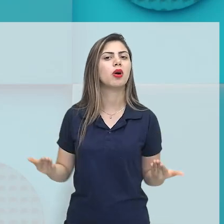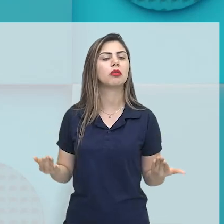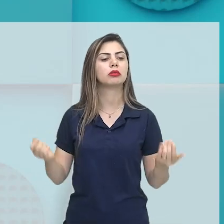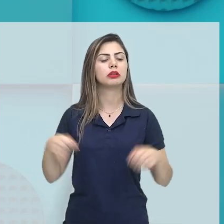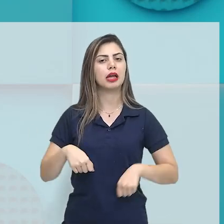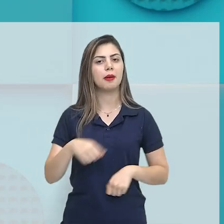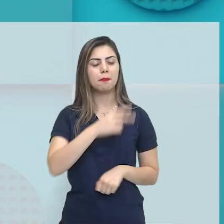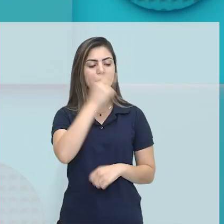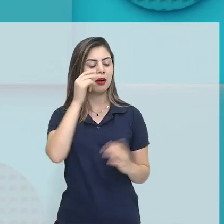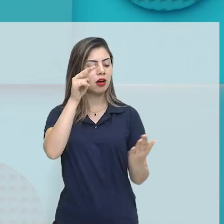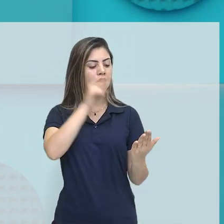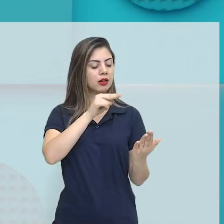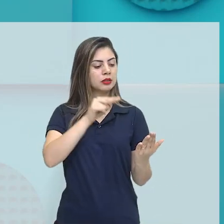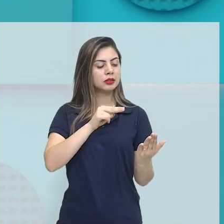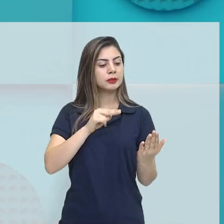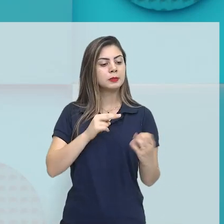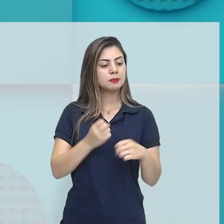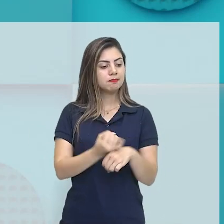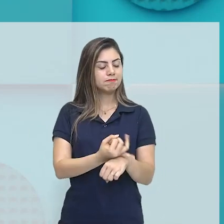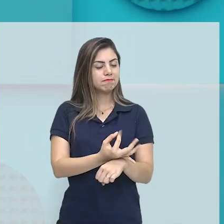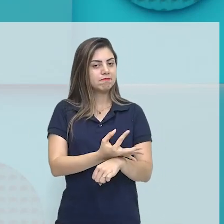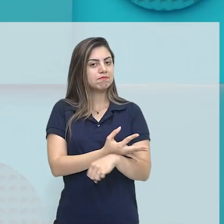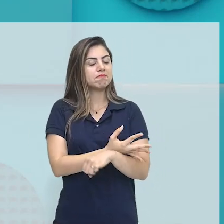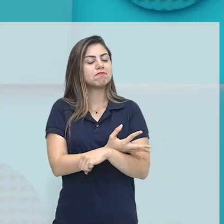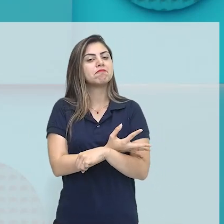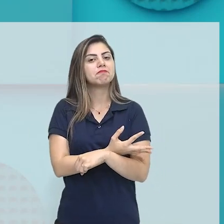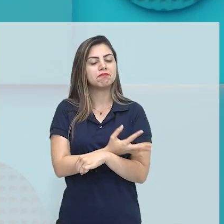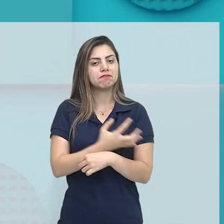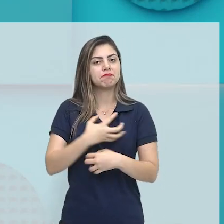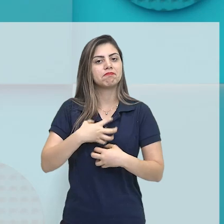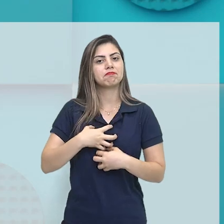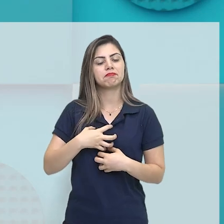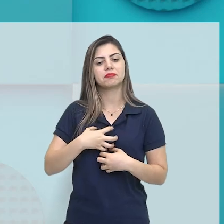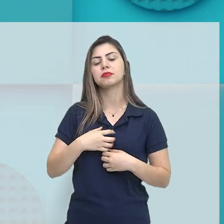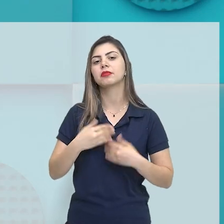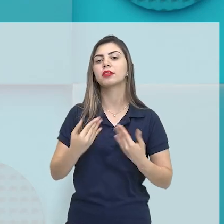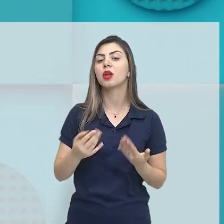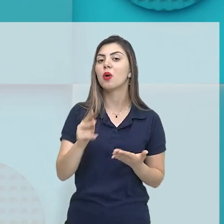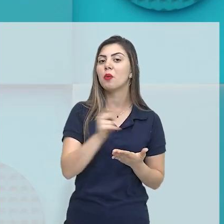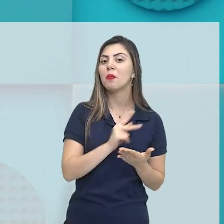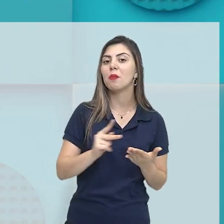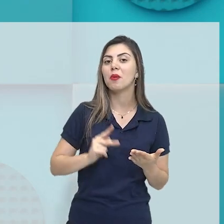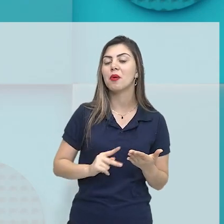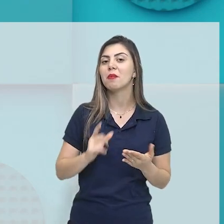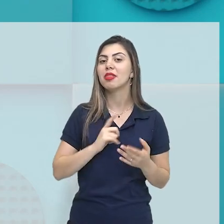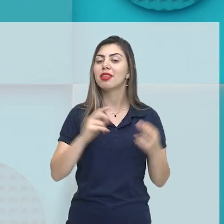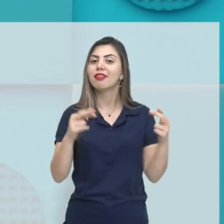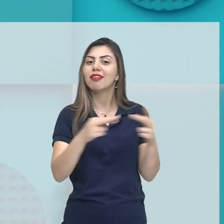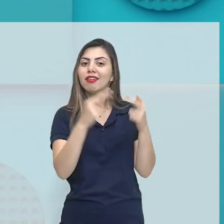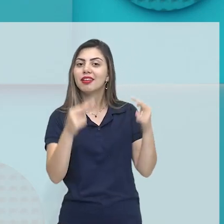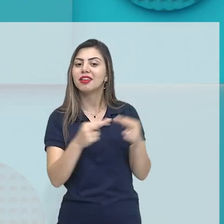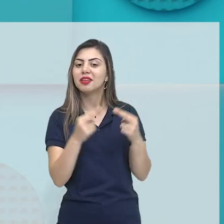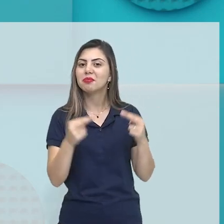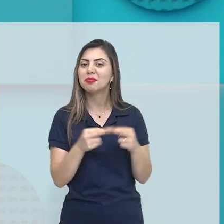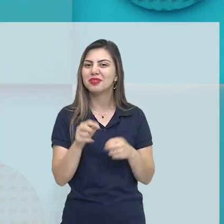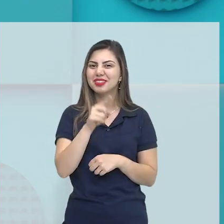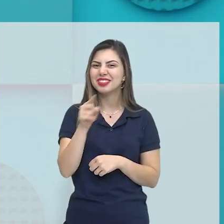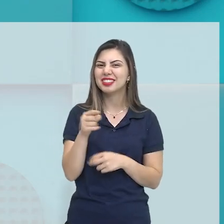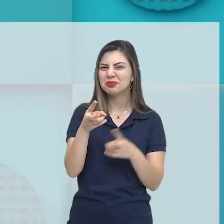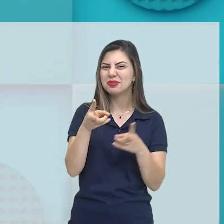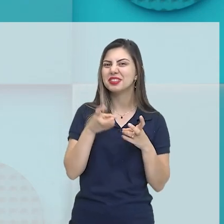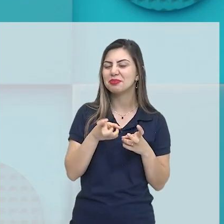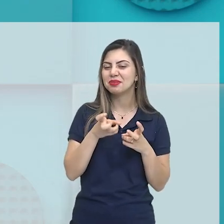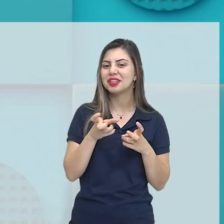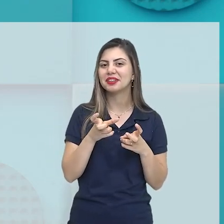a emoção do eu lírico para quem está lendo. O poema, ele tem rimas. Vocês viram